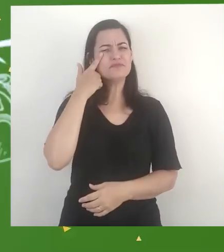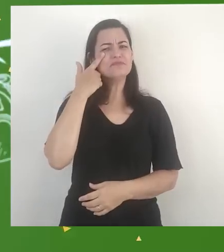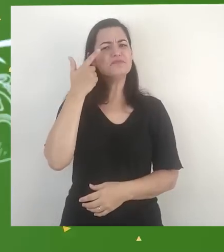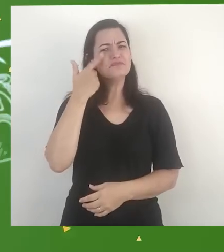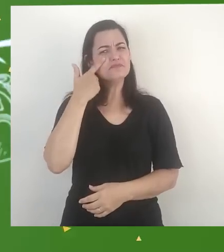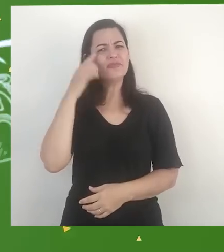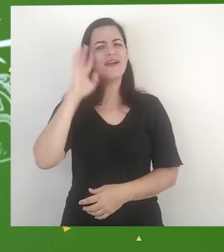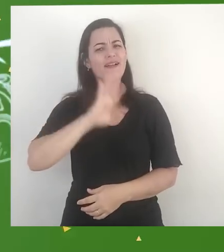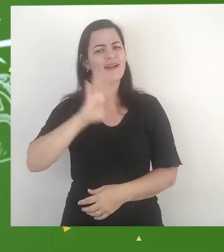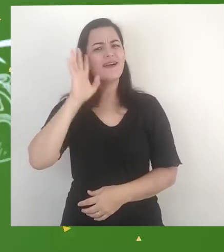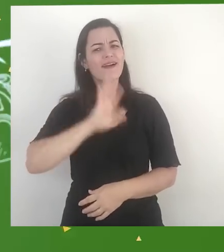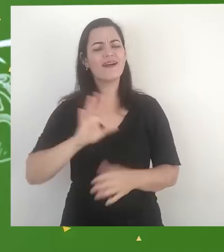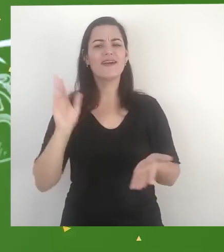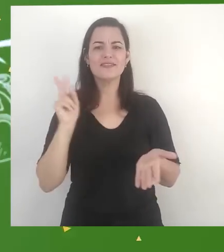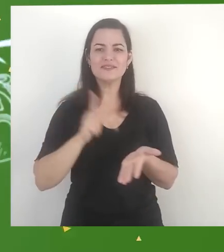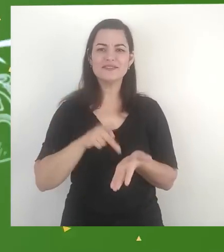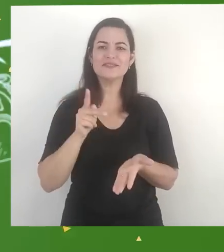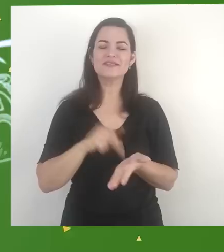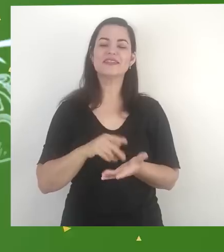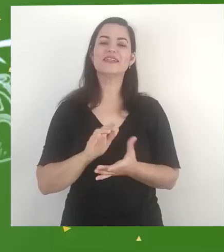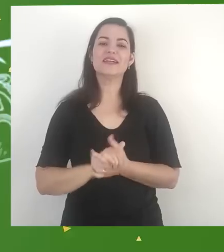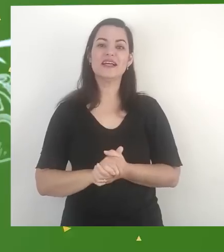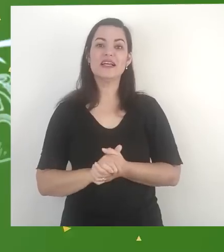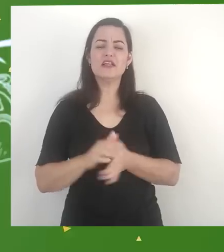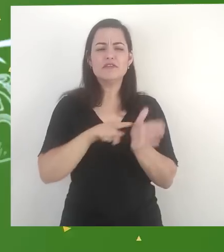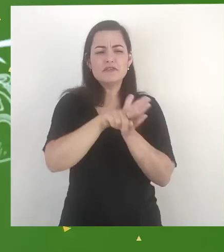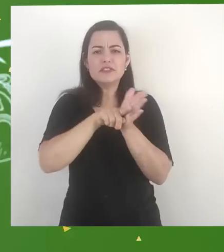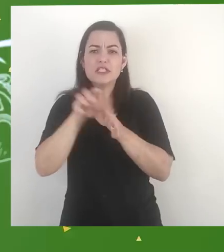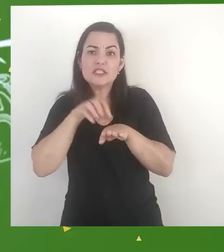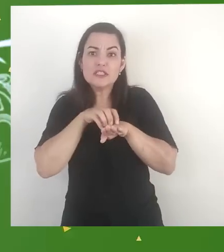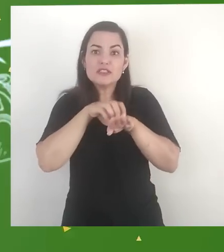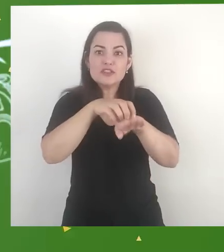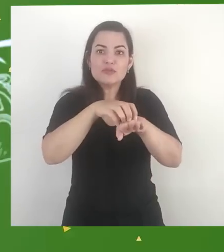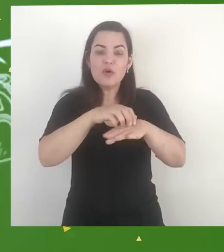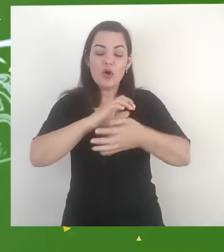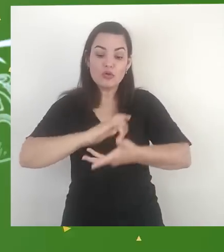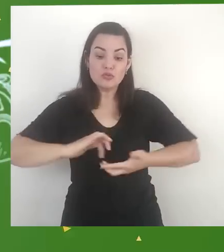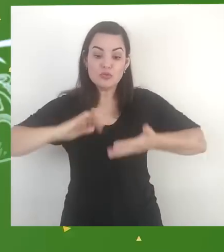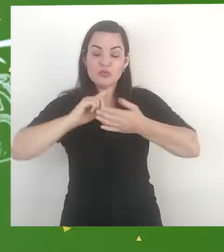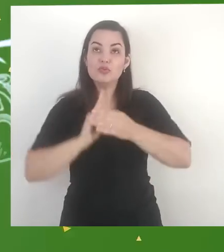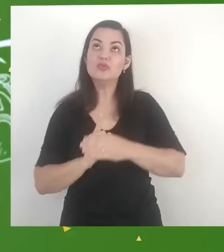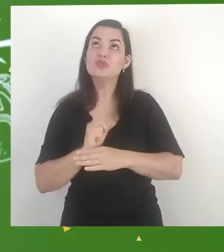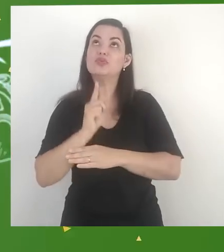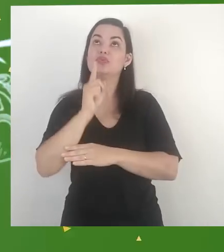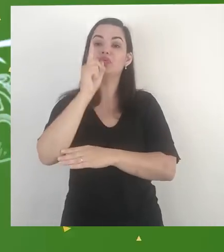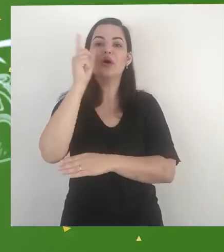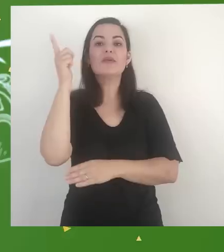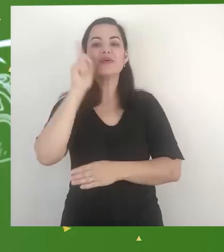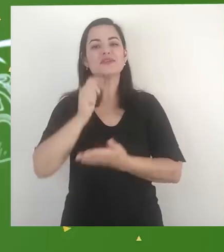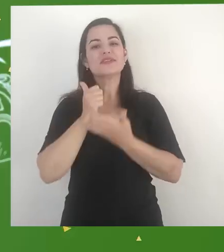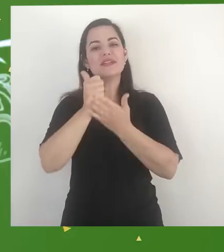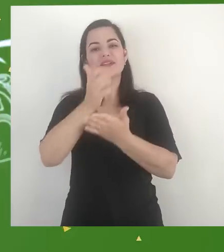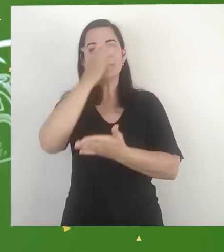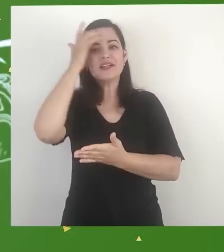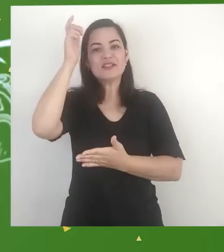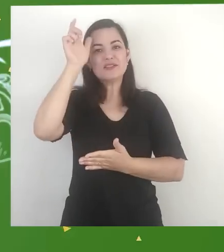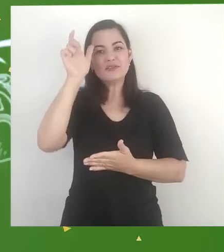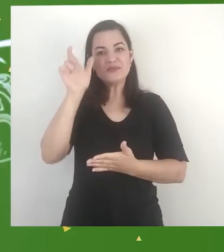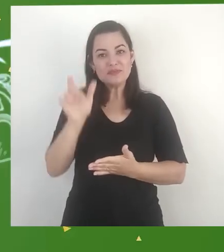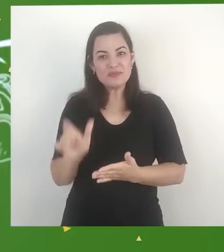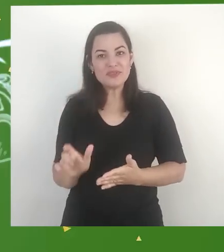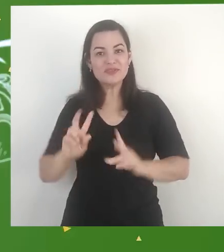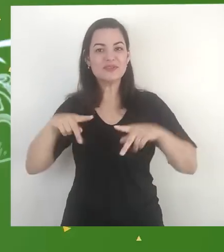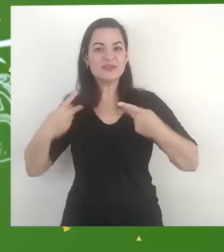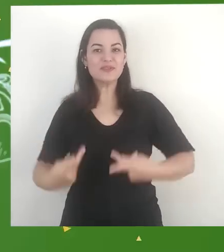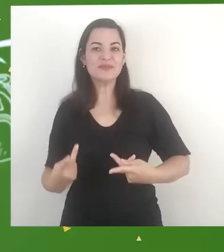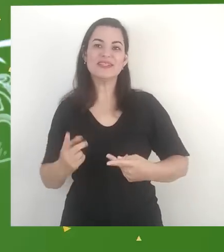criados, pesquisados e investigados para conseguir levar o ser humano até mesmo lá para o espaço. Agora você